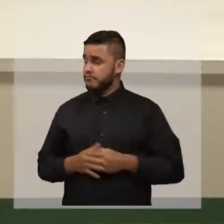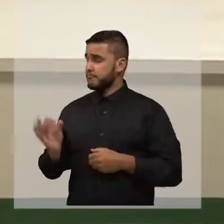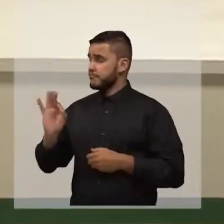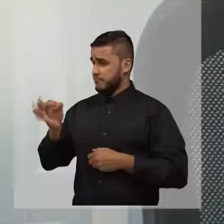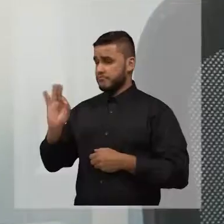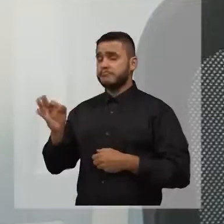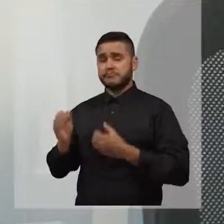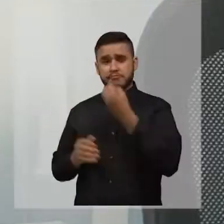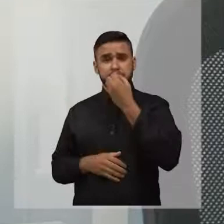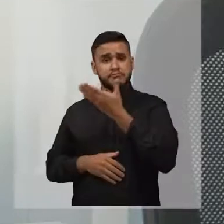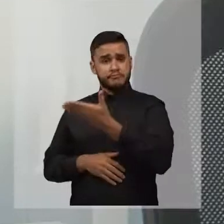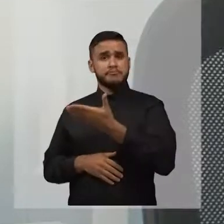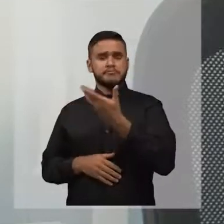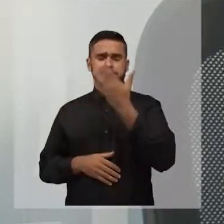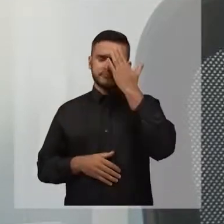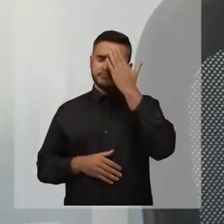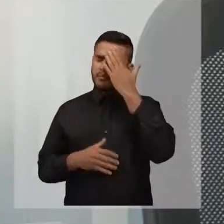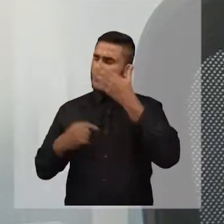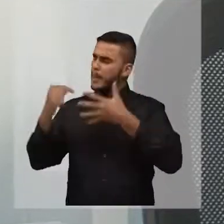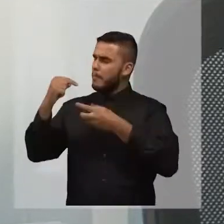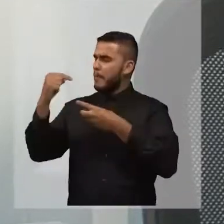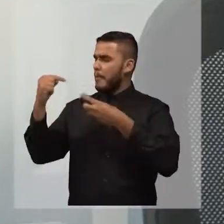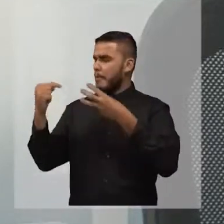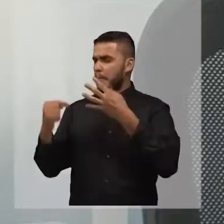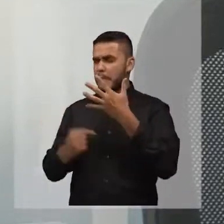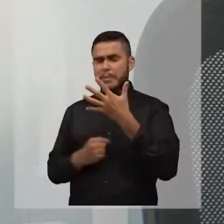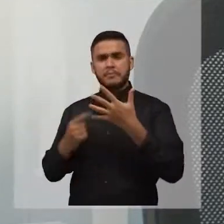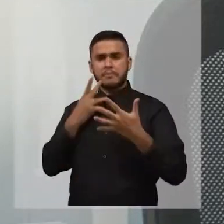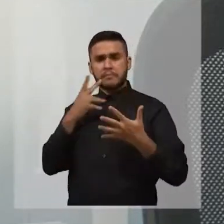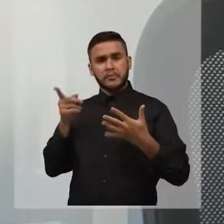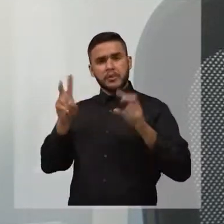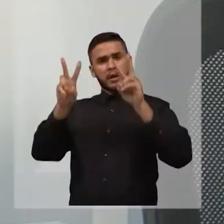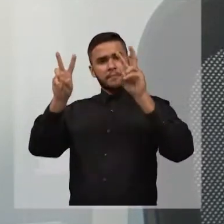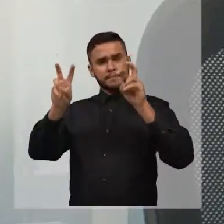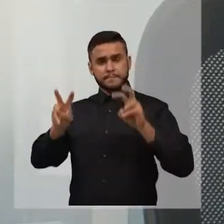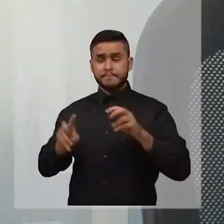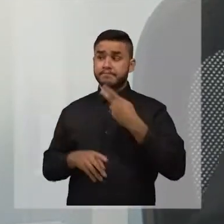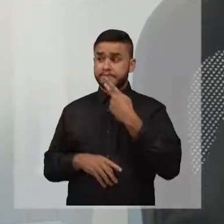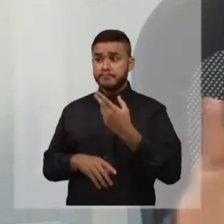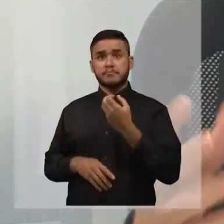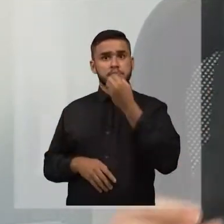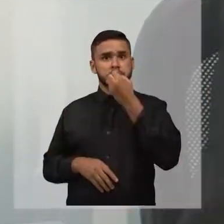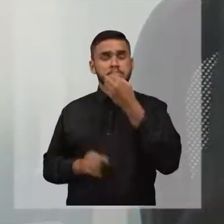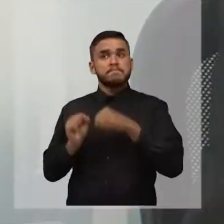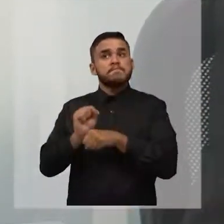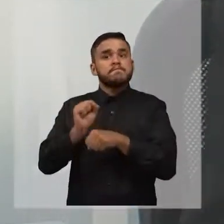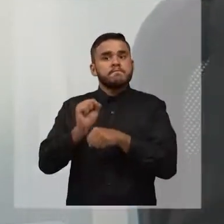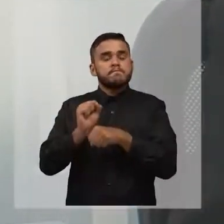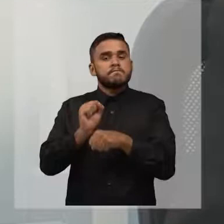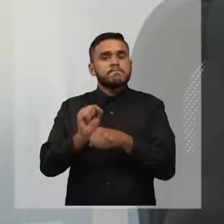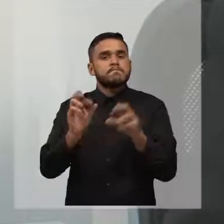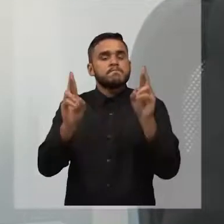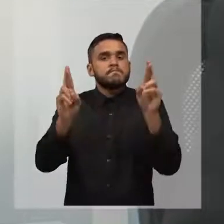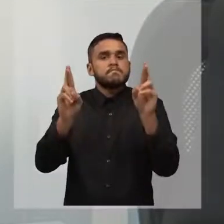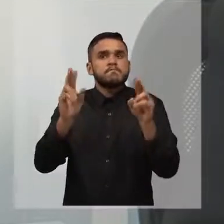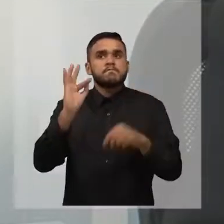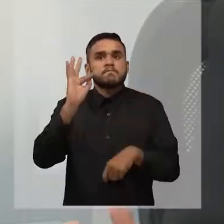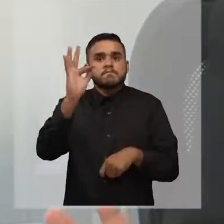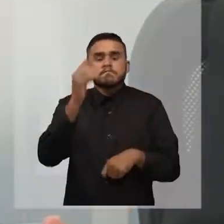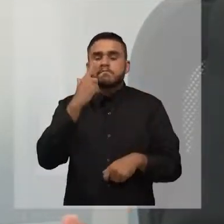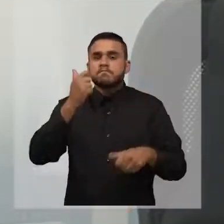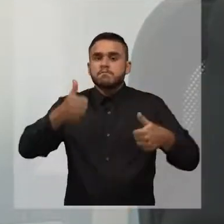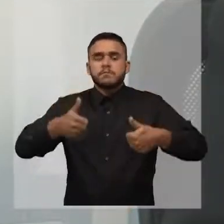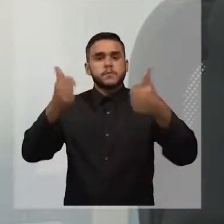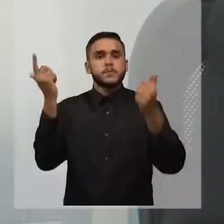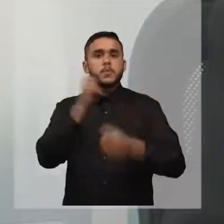feliz em todos os pontos que você abordou. É um governo que tem uma alta expectativa de dar certo por